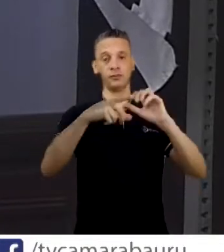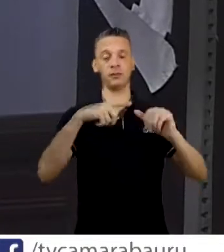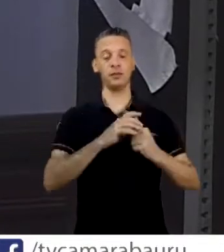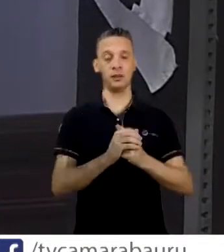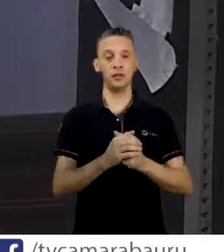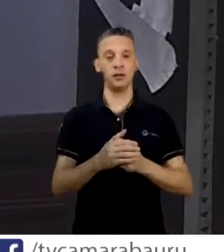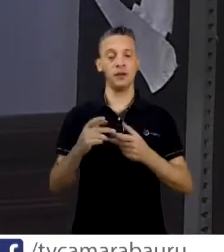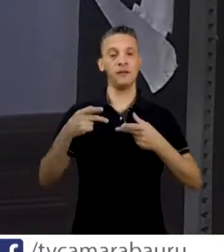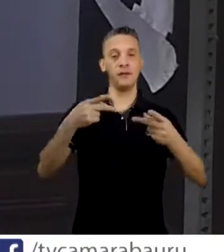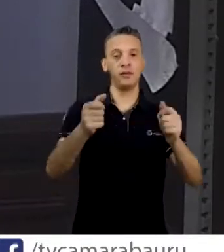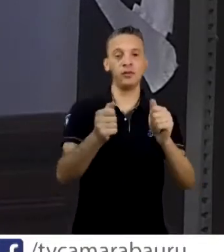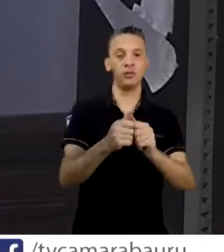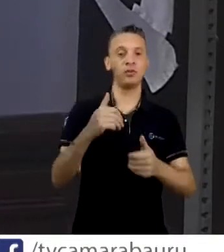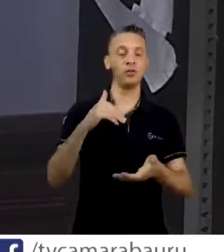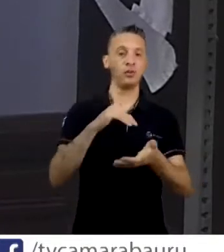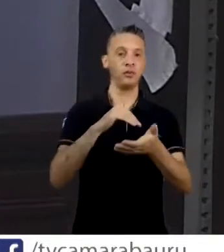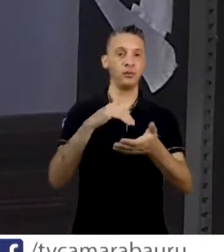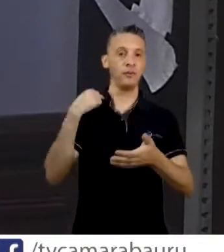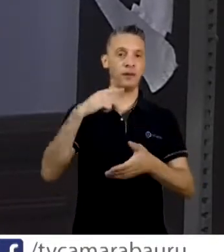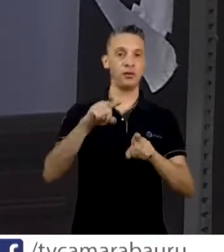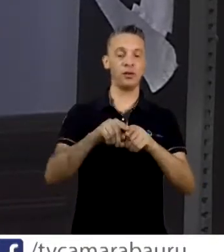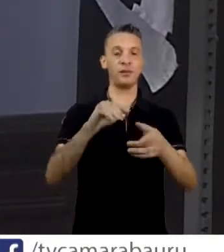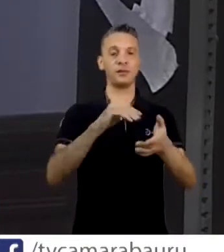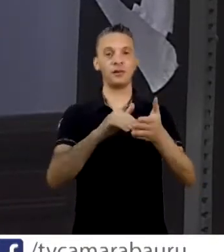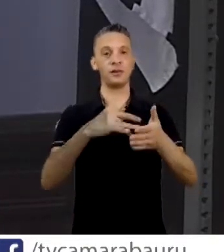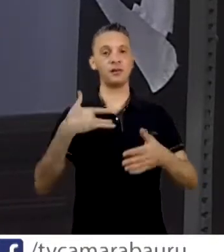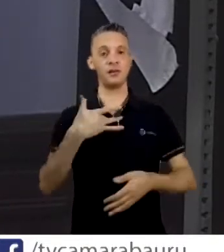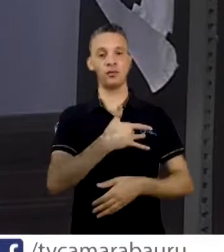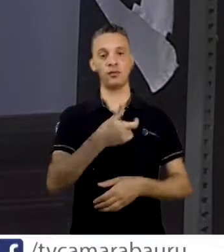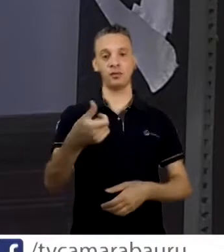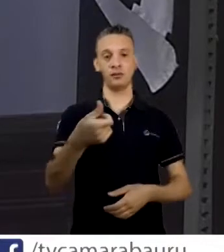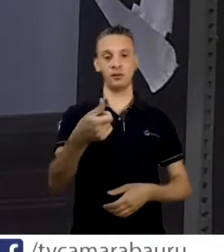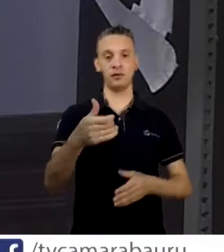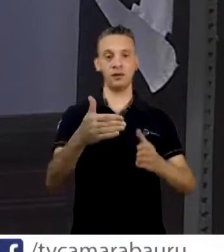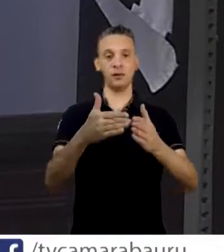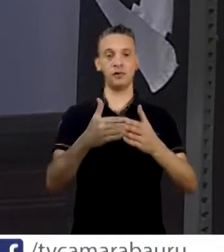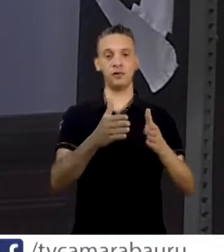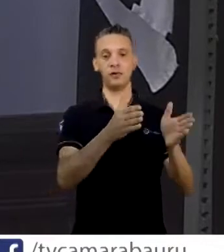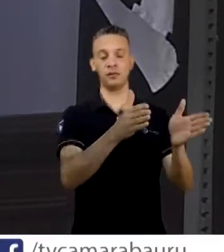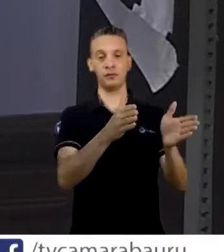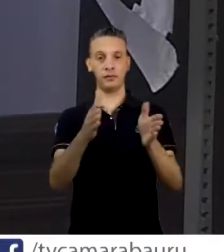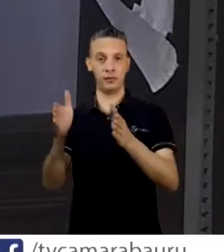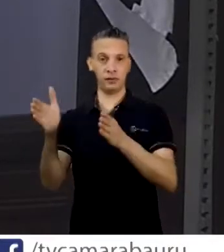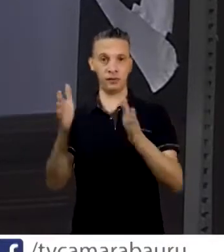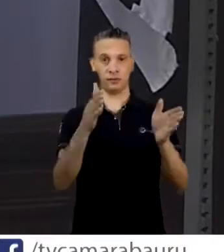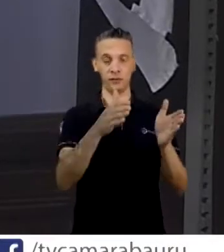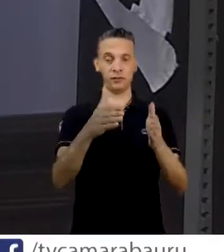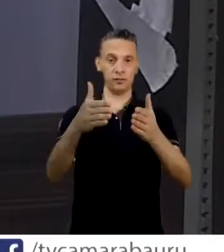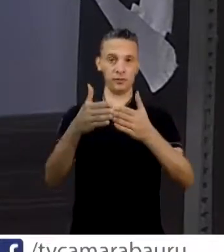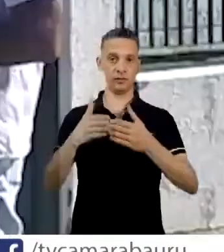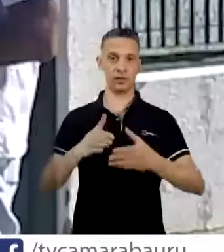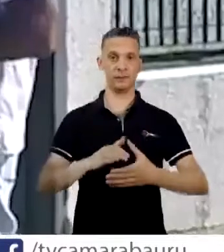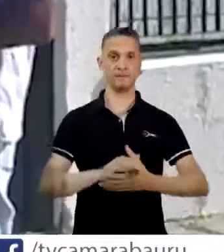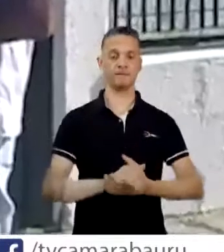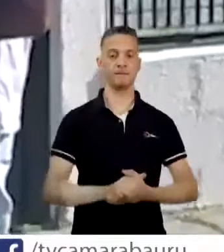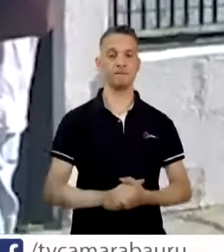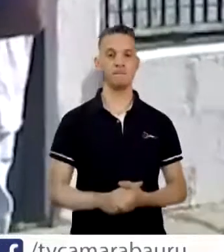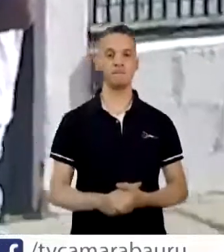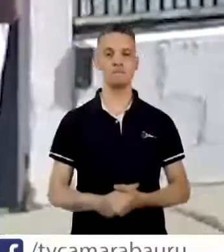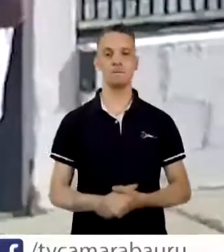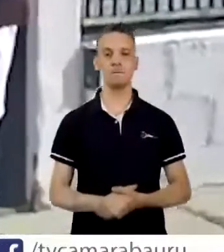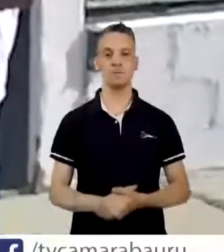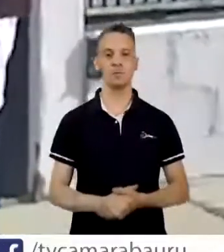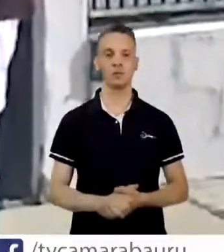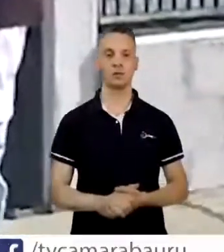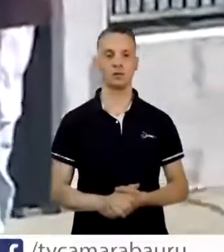vereador, o secretário de Saúde e sua equipe, nessa última sexta-feira. Gostaria de pedir à TV Câmara que pudesse rodar o vídeo, compartilhar realmente com esta